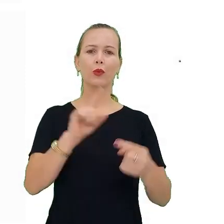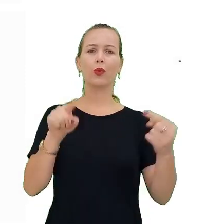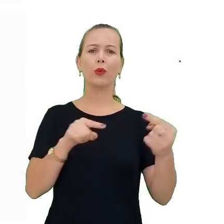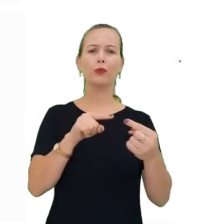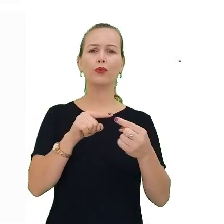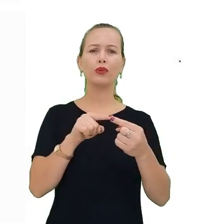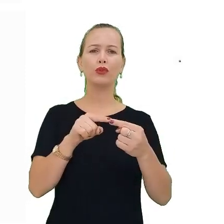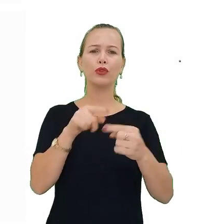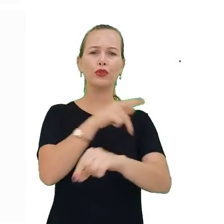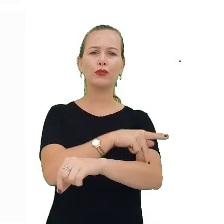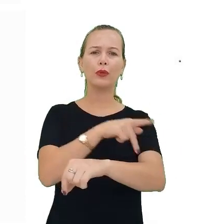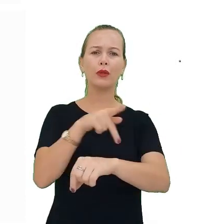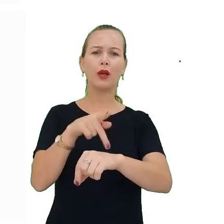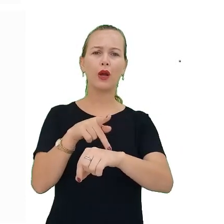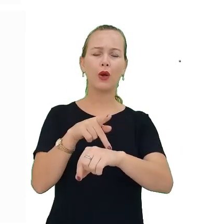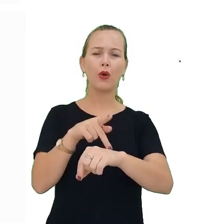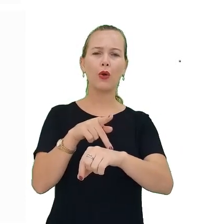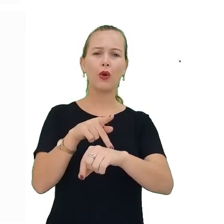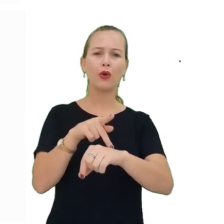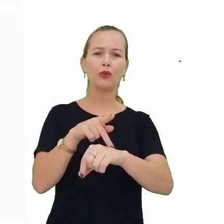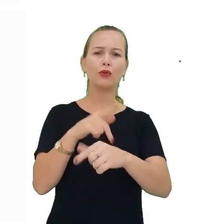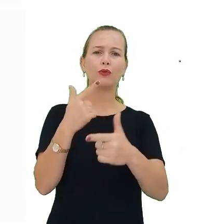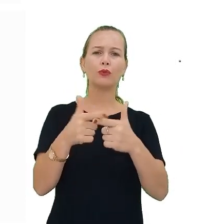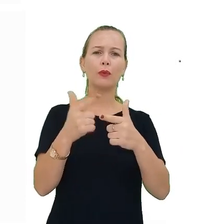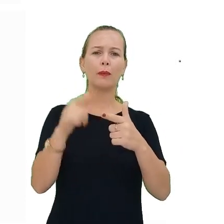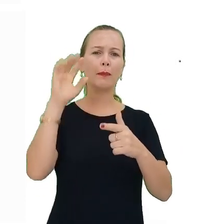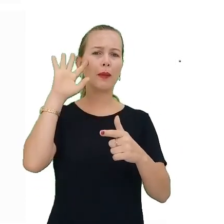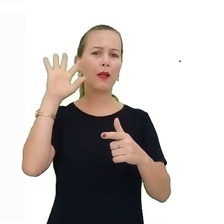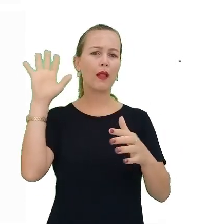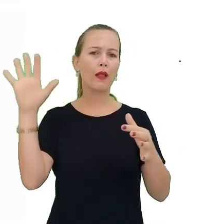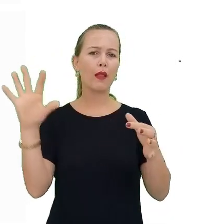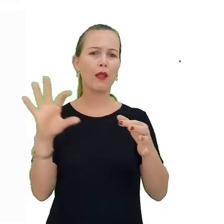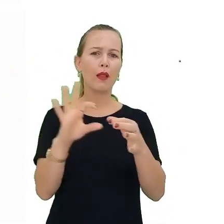Qual o objetivo pedagógico dos problemas lógicos matemáticos?